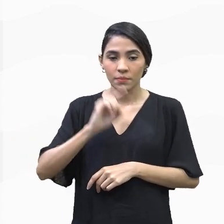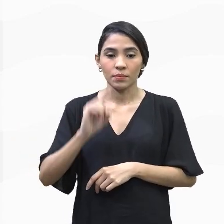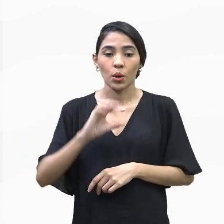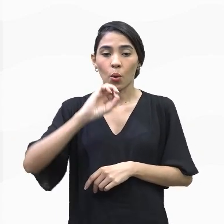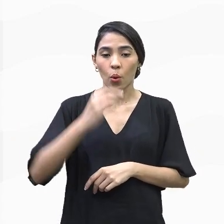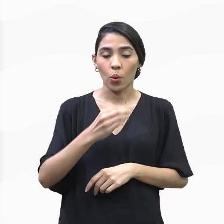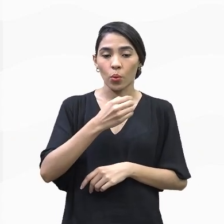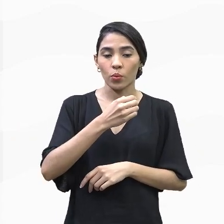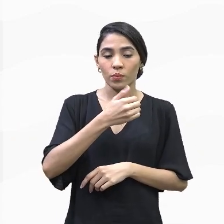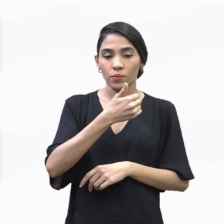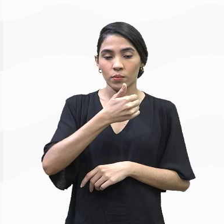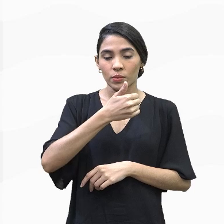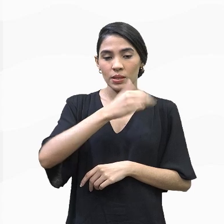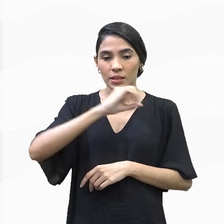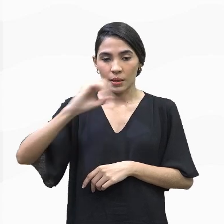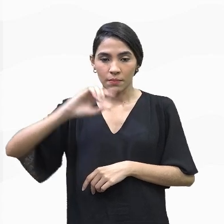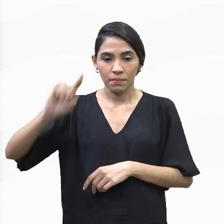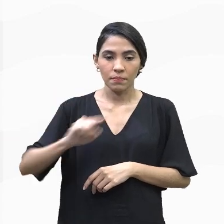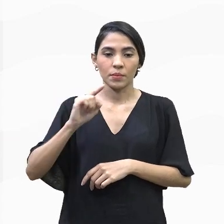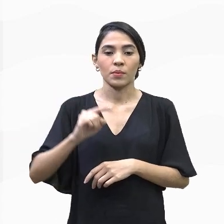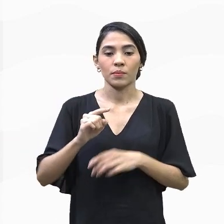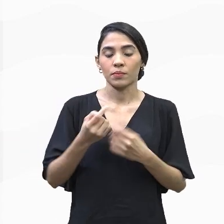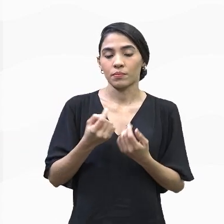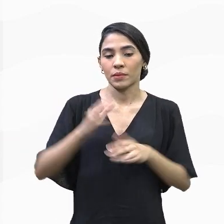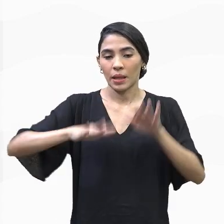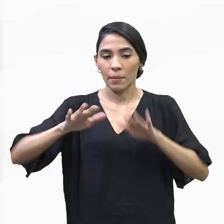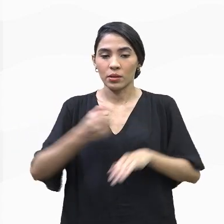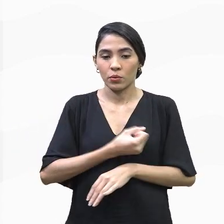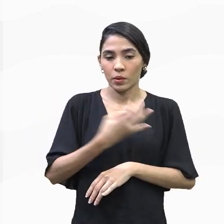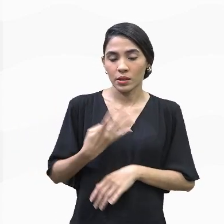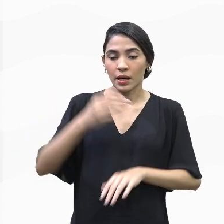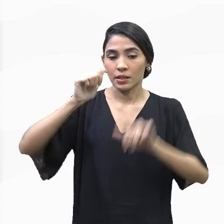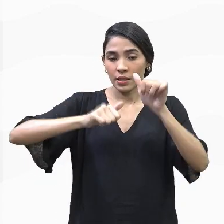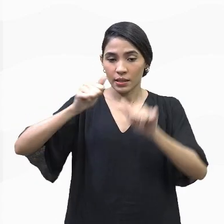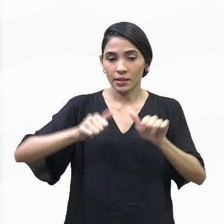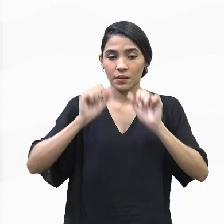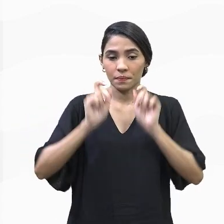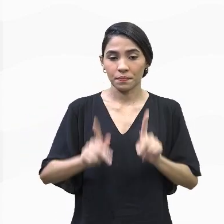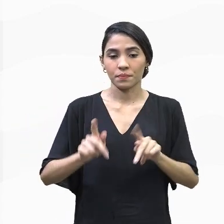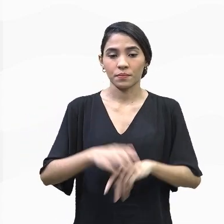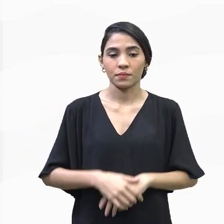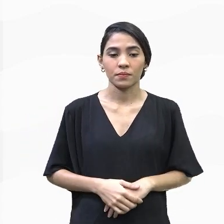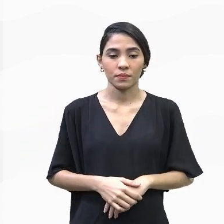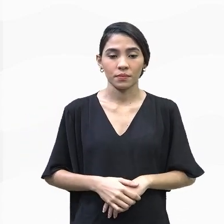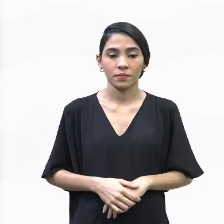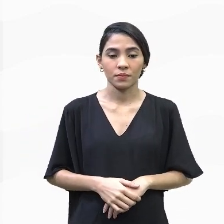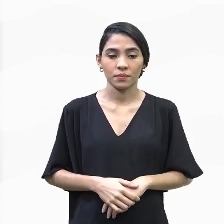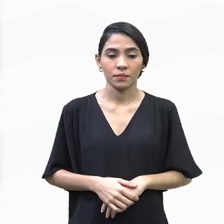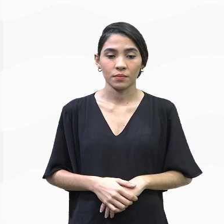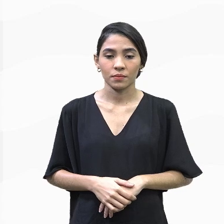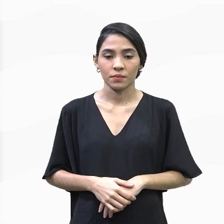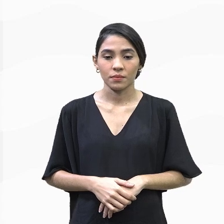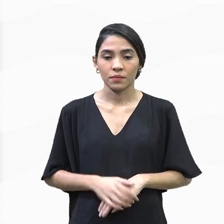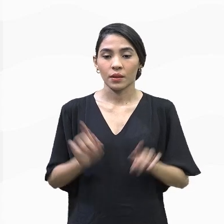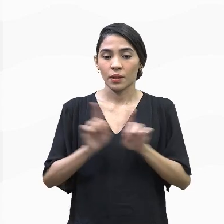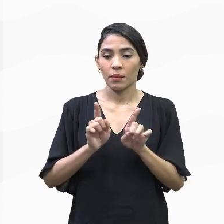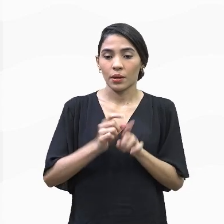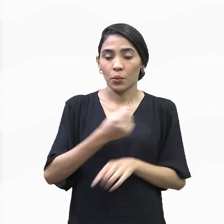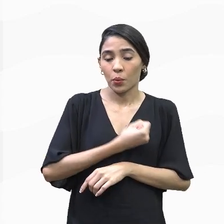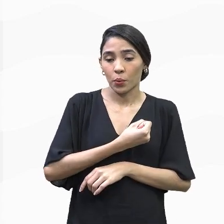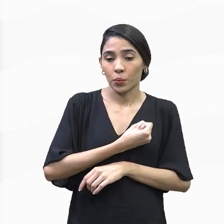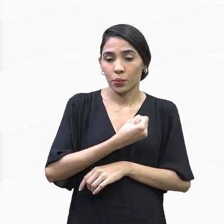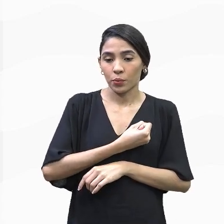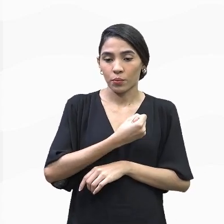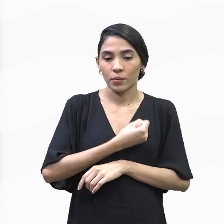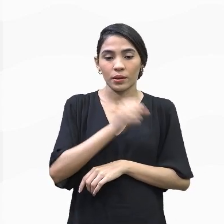100.000 habitantes, de acordo com a quantidade do que foi analisado, tá certo? De acordo com o número,